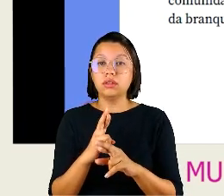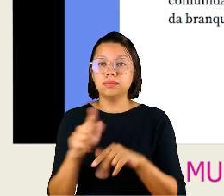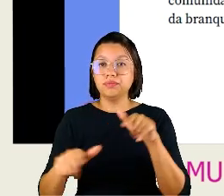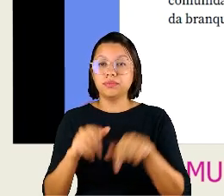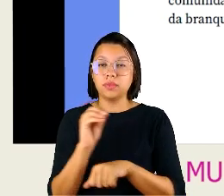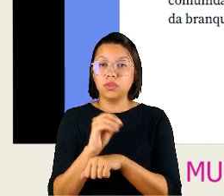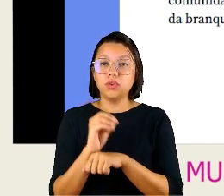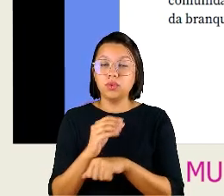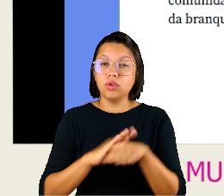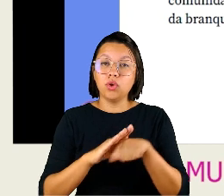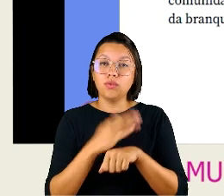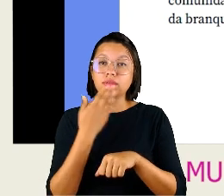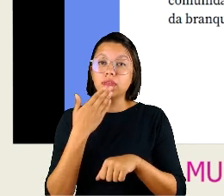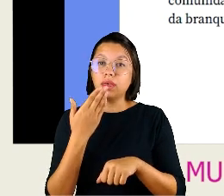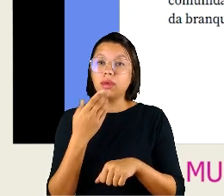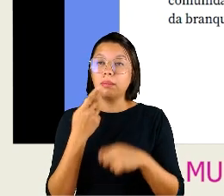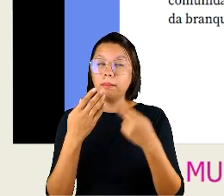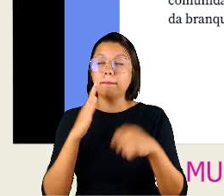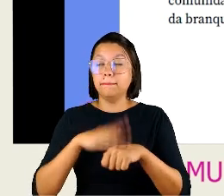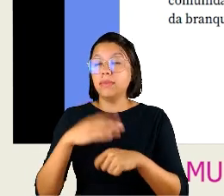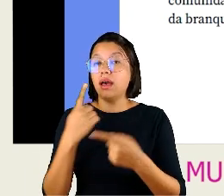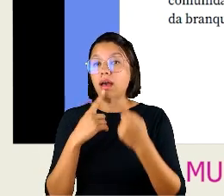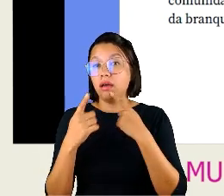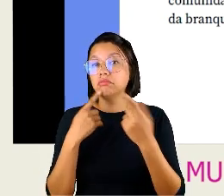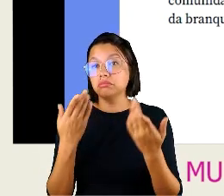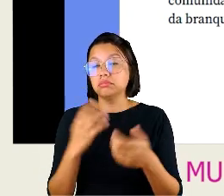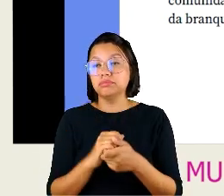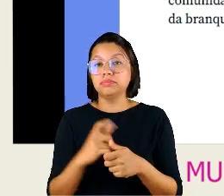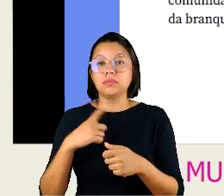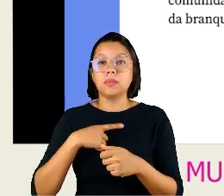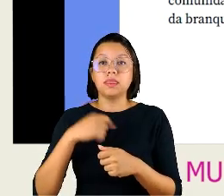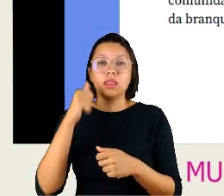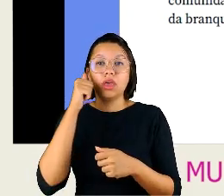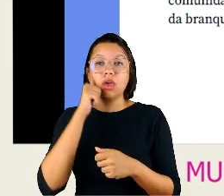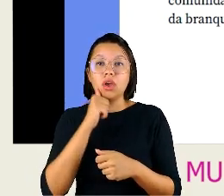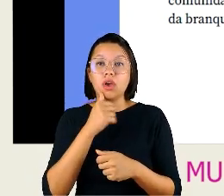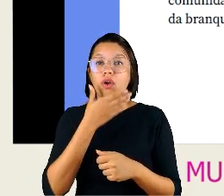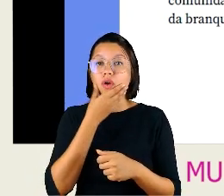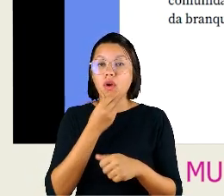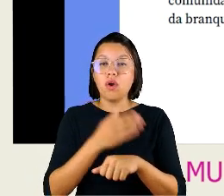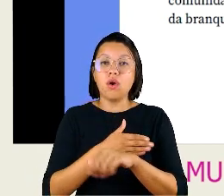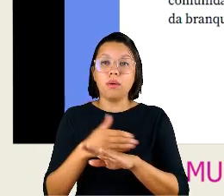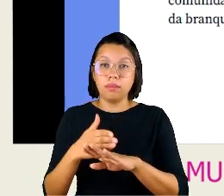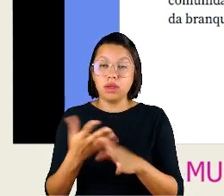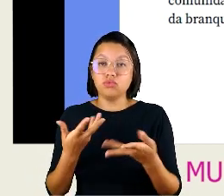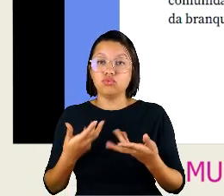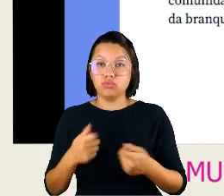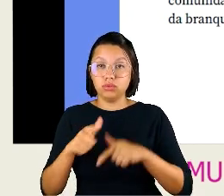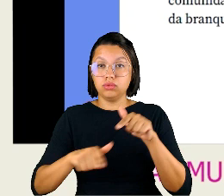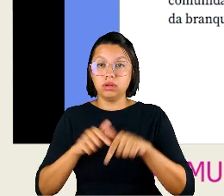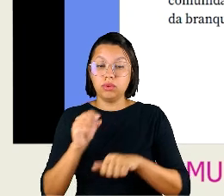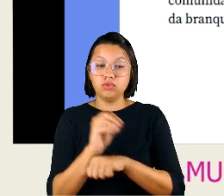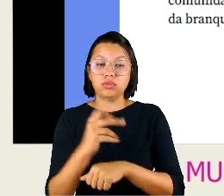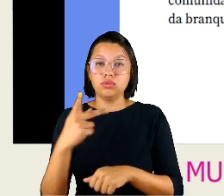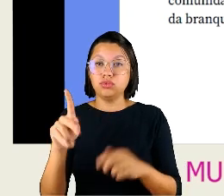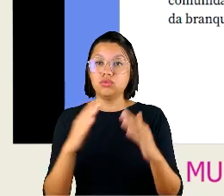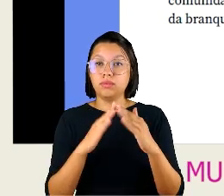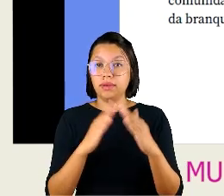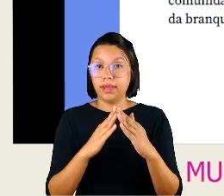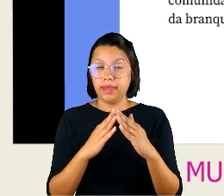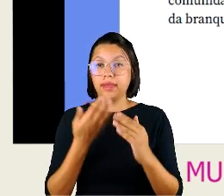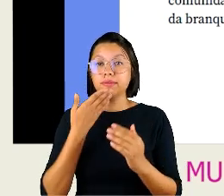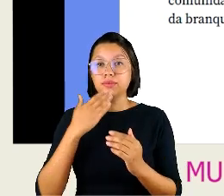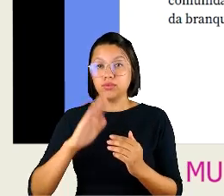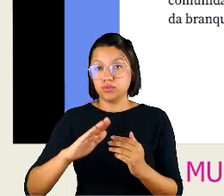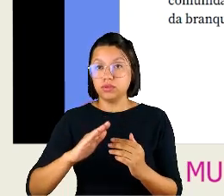isso, como esse de hoje, ter homens e mulheres brancas assumindo o trabalho de cuidado em suas casas, com suas